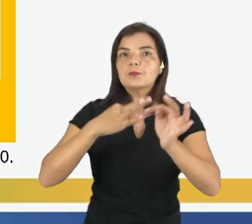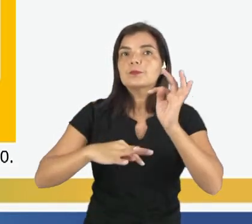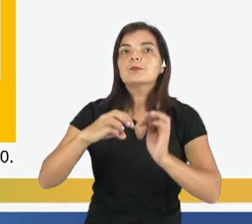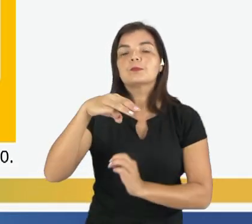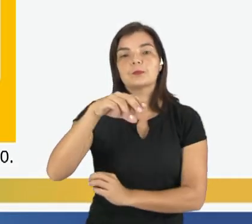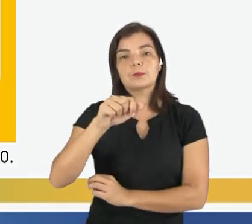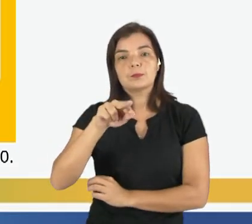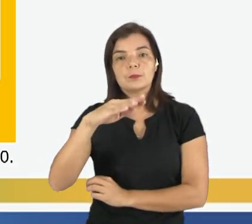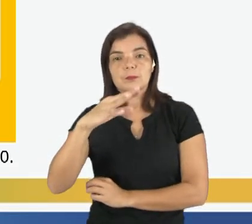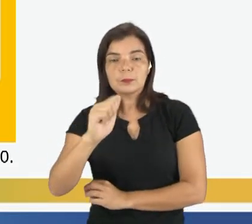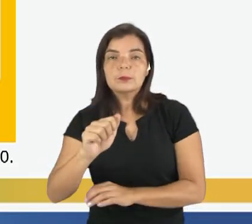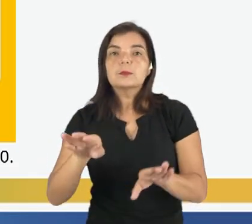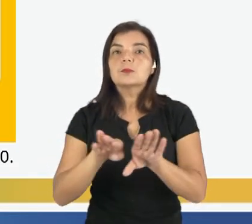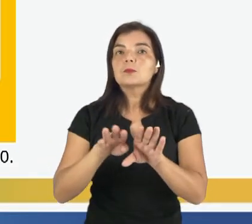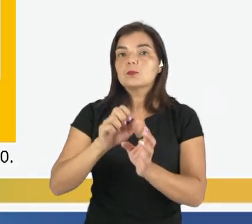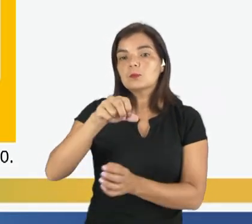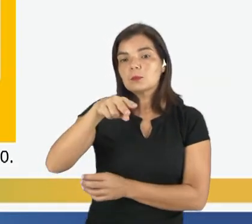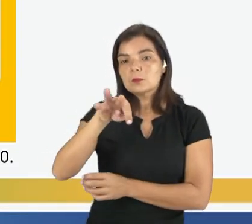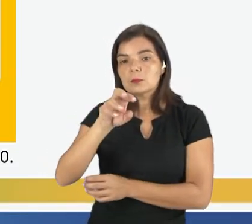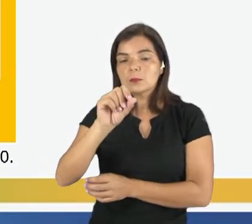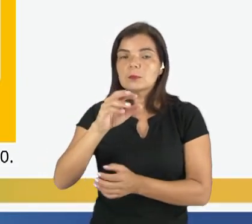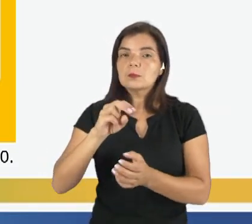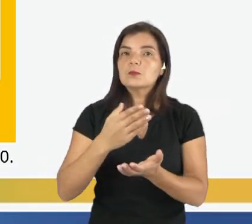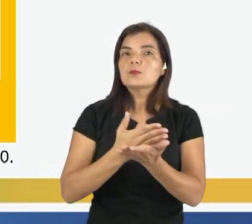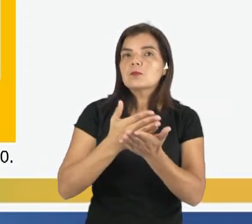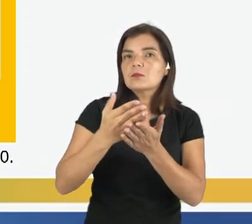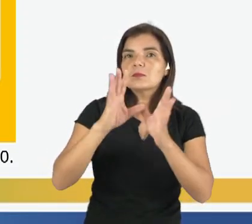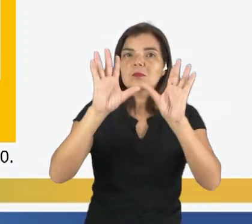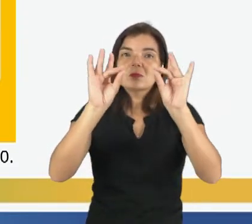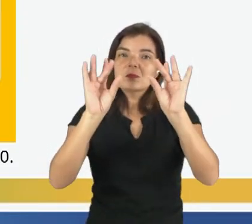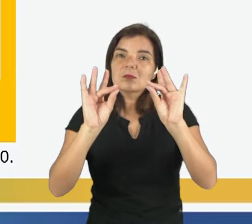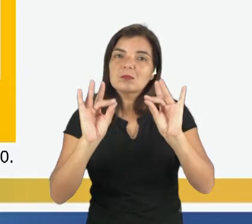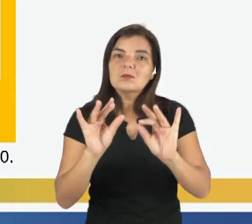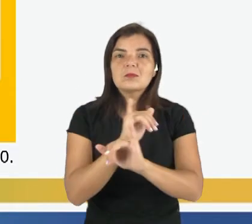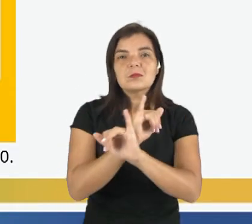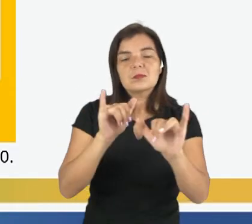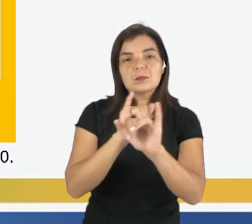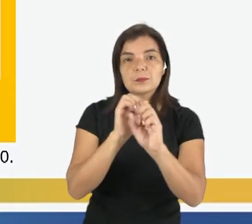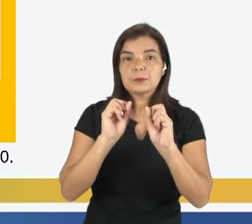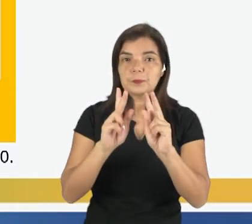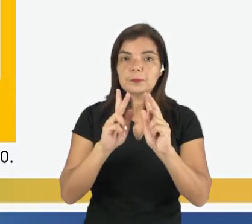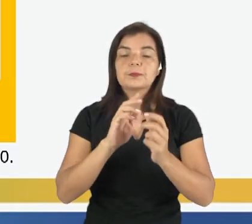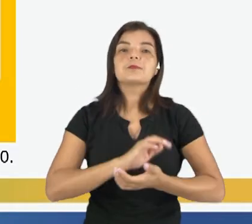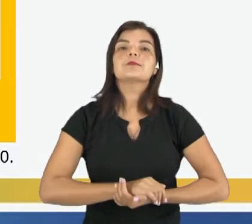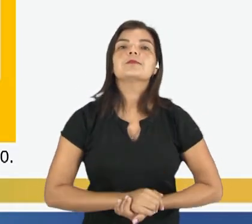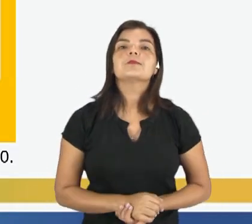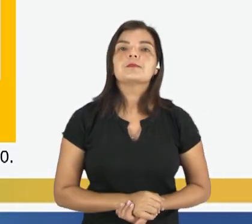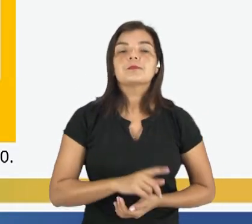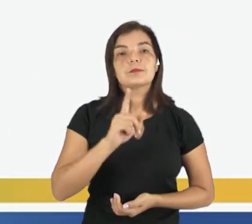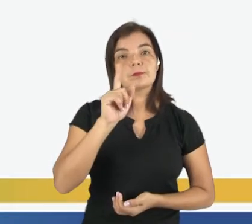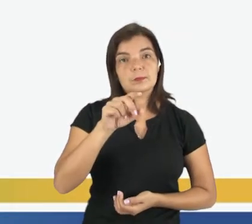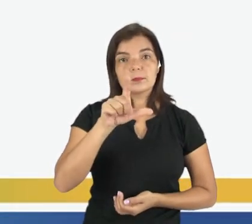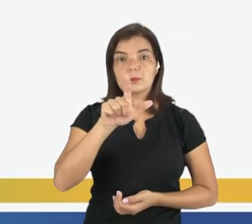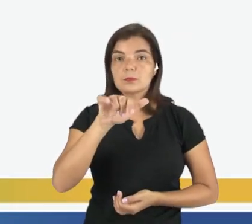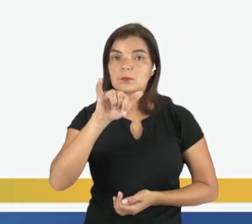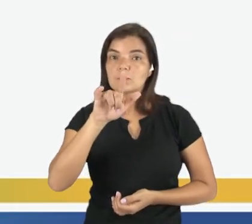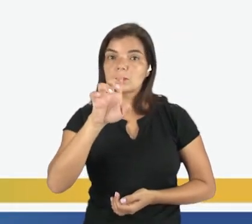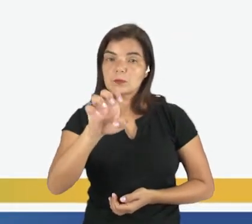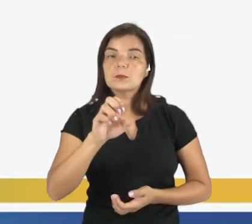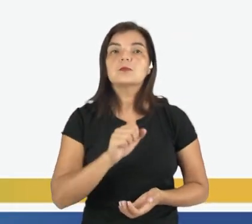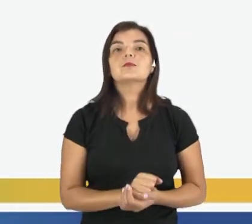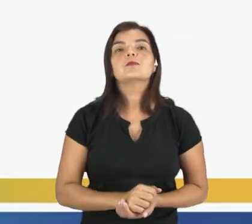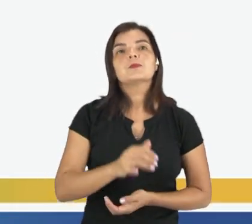Antônio Raupp, e começa a detalhar um pouco a notícia, ok? Essa é a lead. Vamos ver